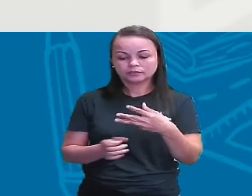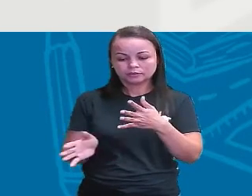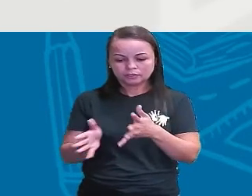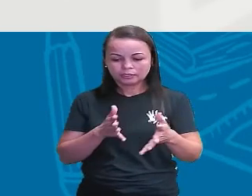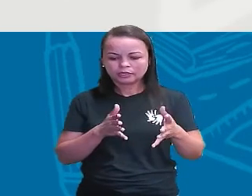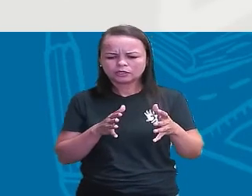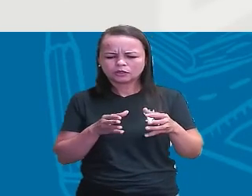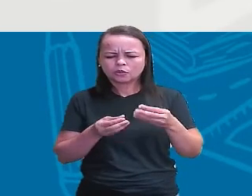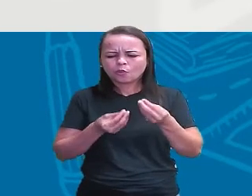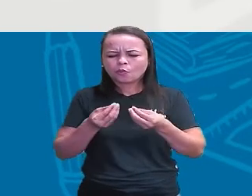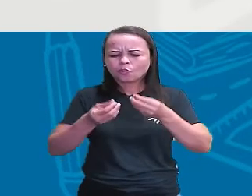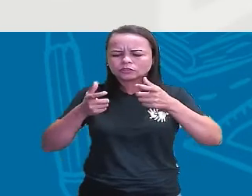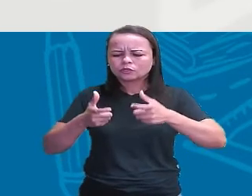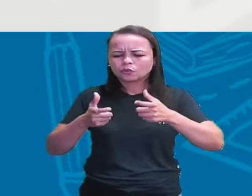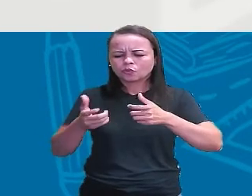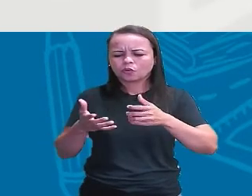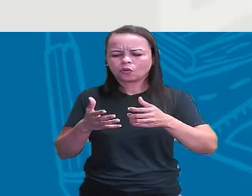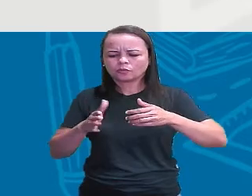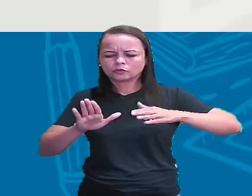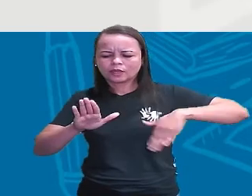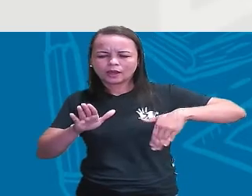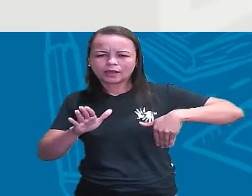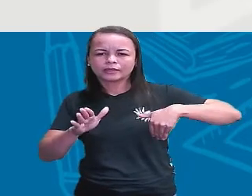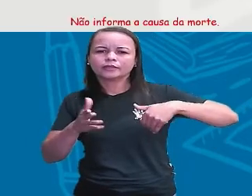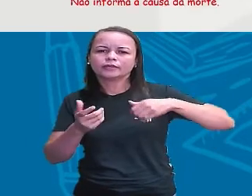ficou preso às areias da praia.